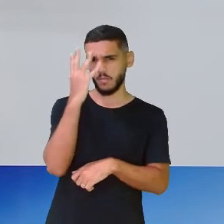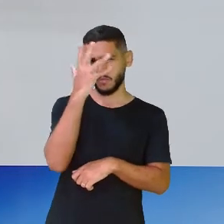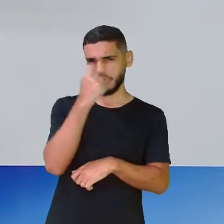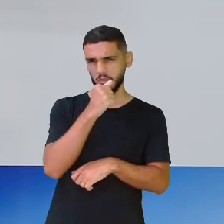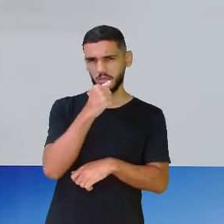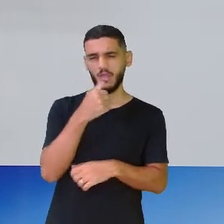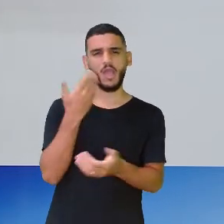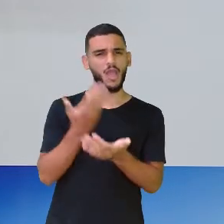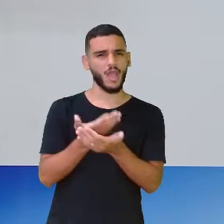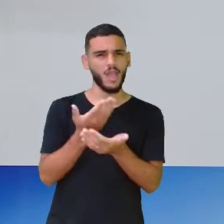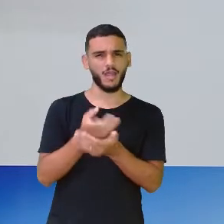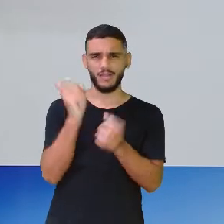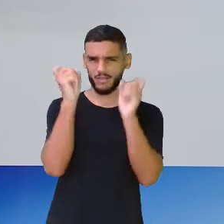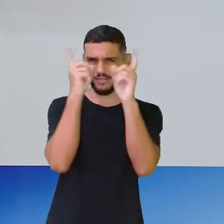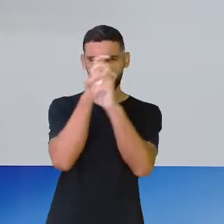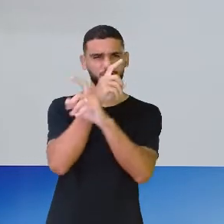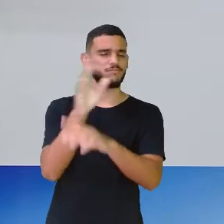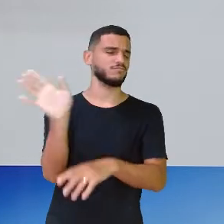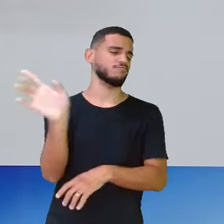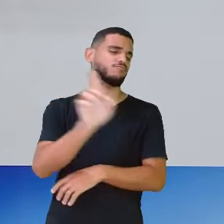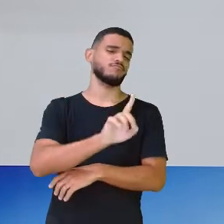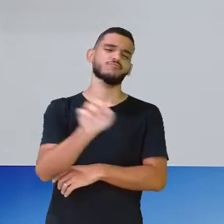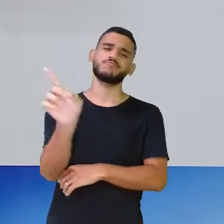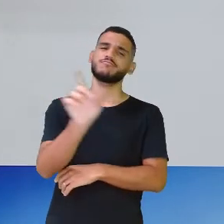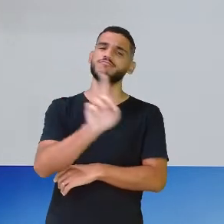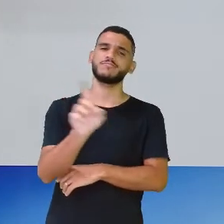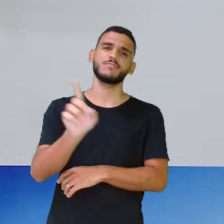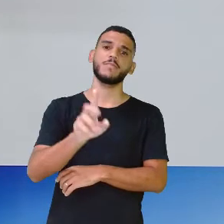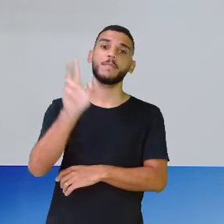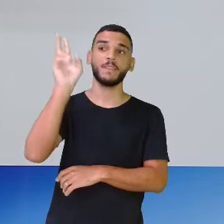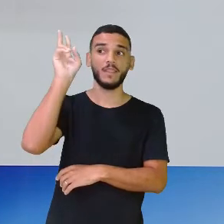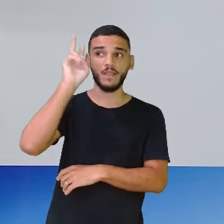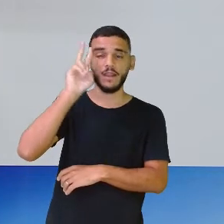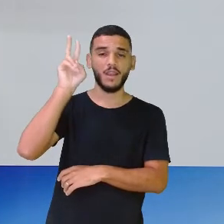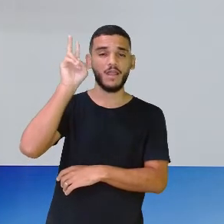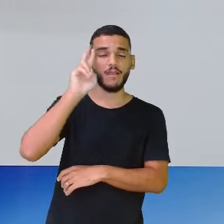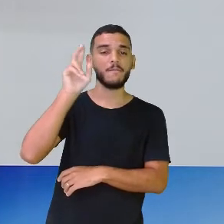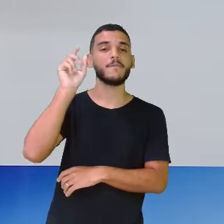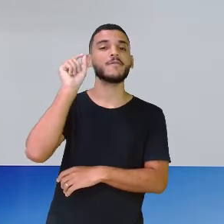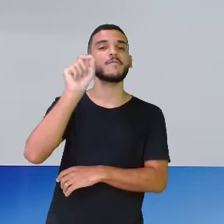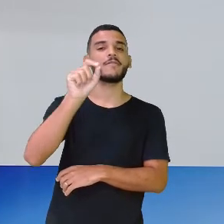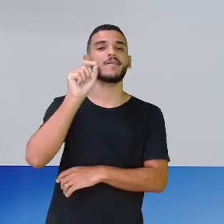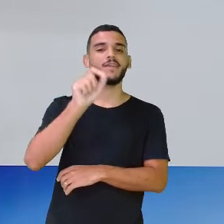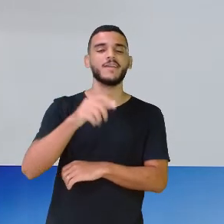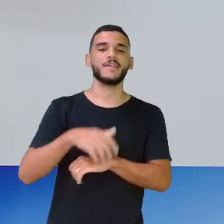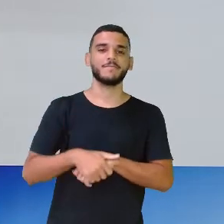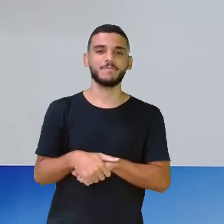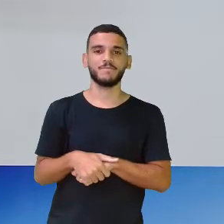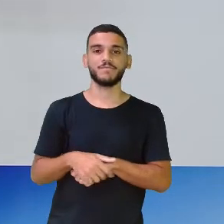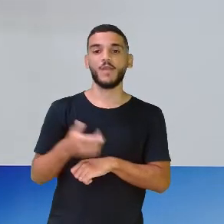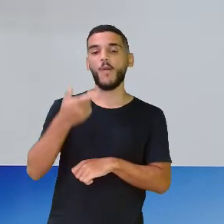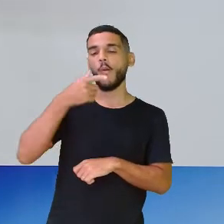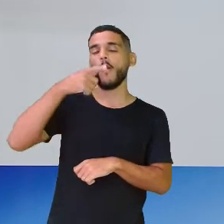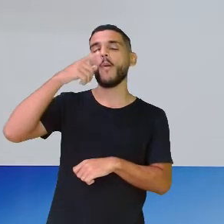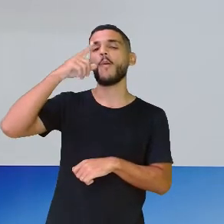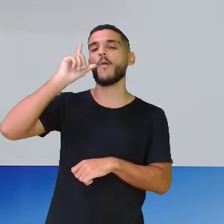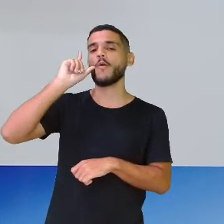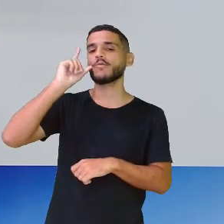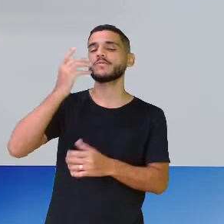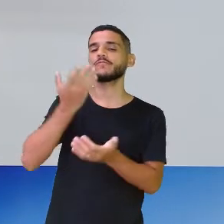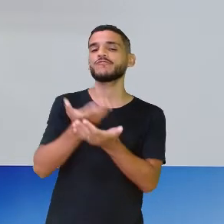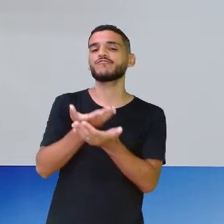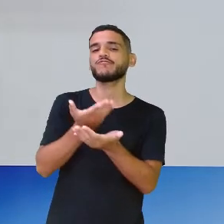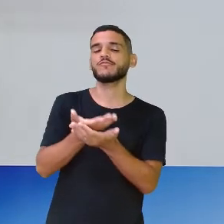vai ser difícil, né? De jeito nenhum. Lembrem que trabalhamos ontem sobre